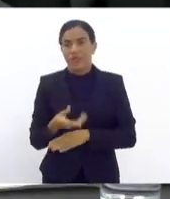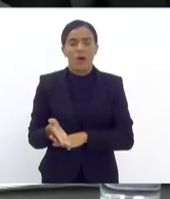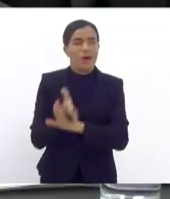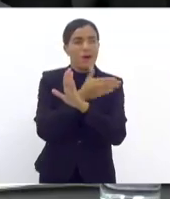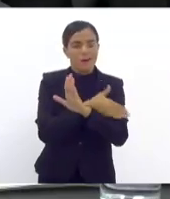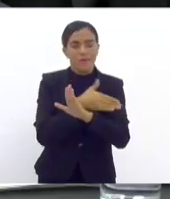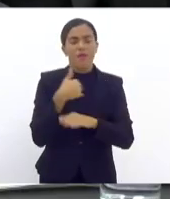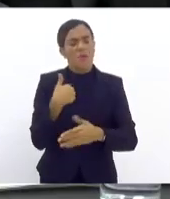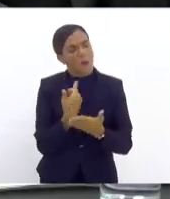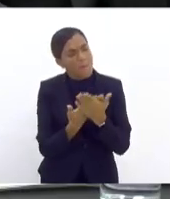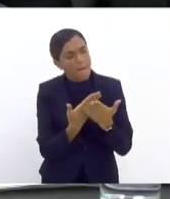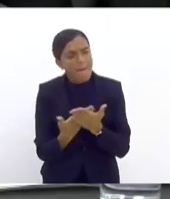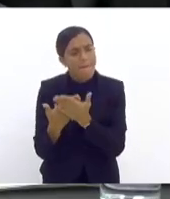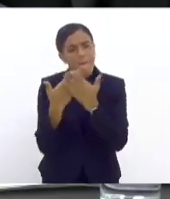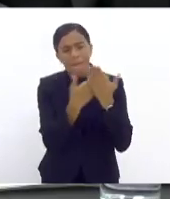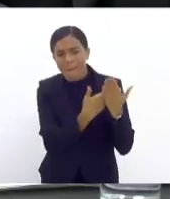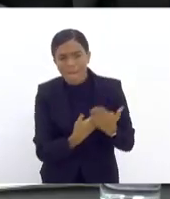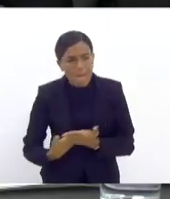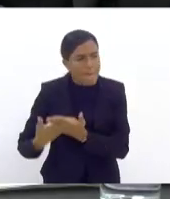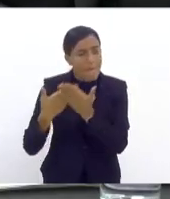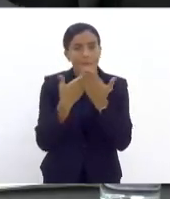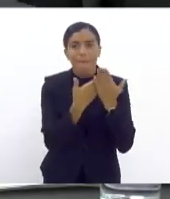que era uma maneira prática, de fato, de...